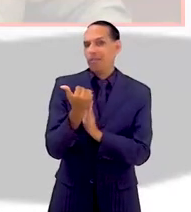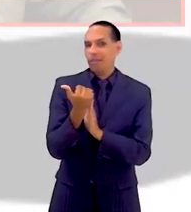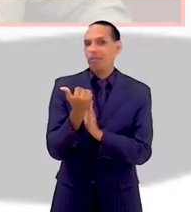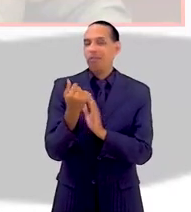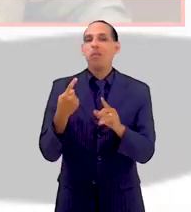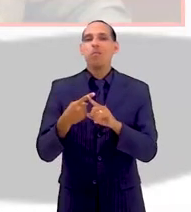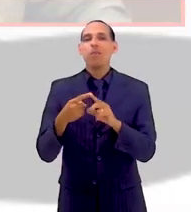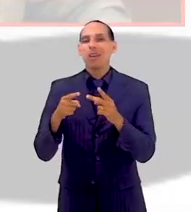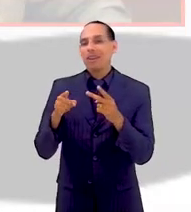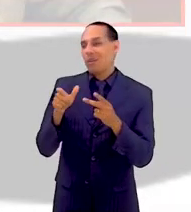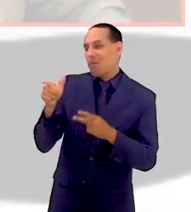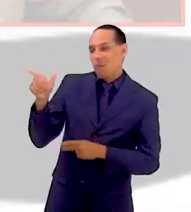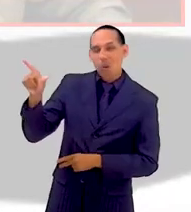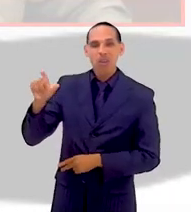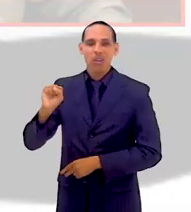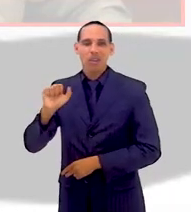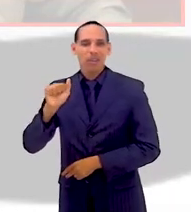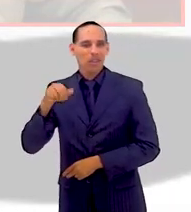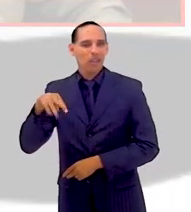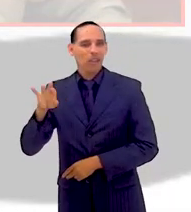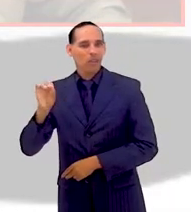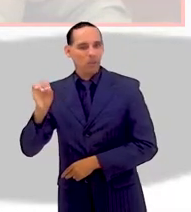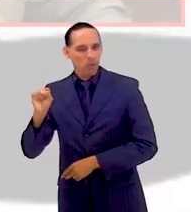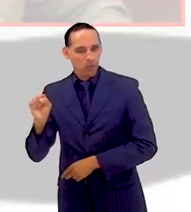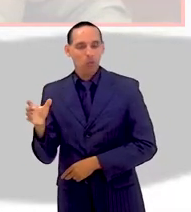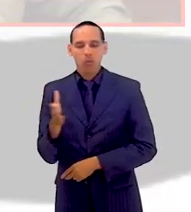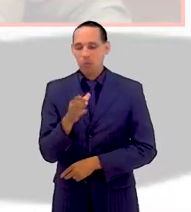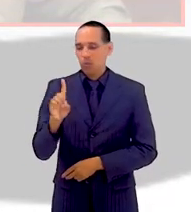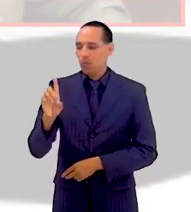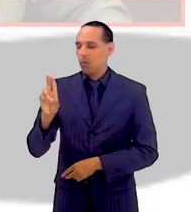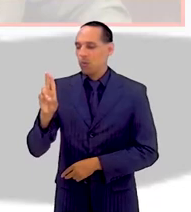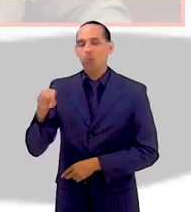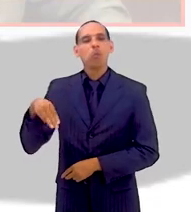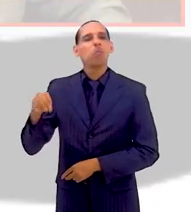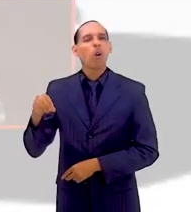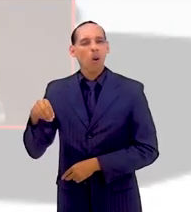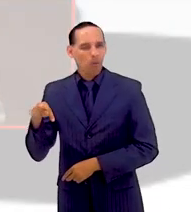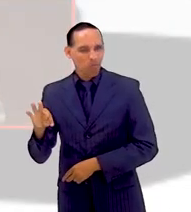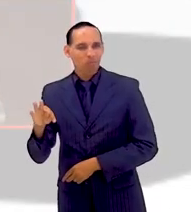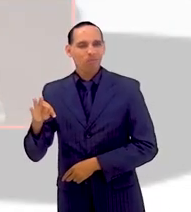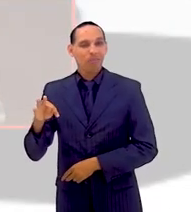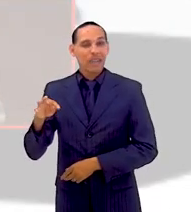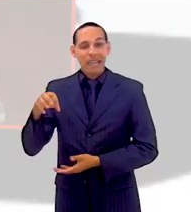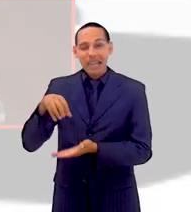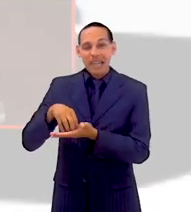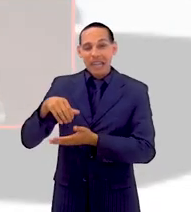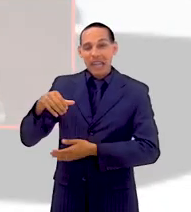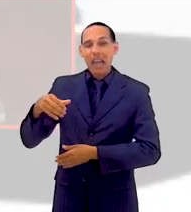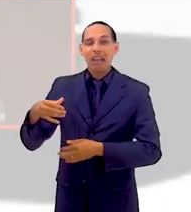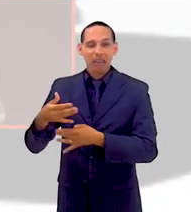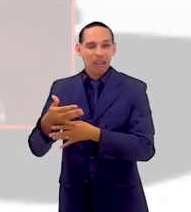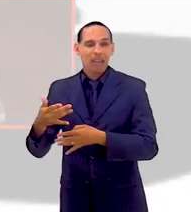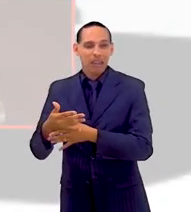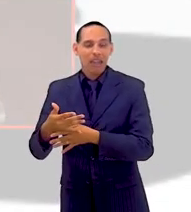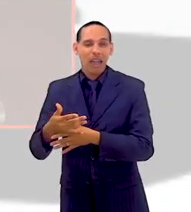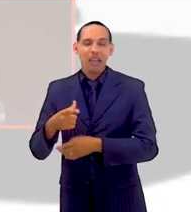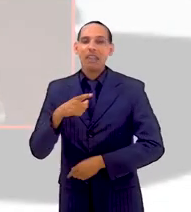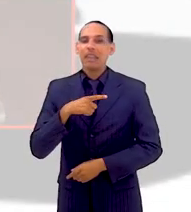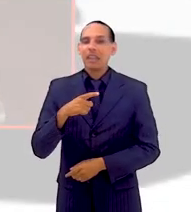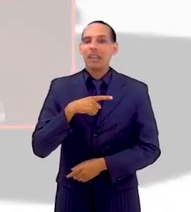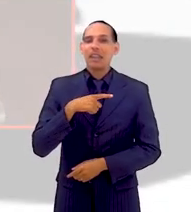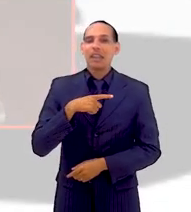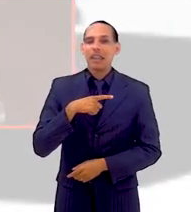está superlotado, está abarrotado, é um aeroporto de centro da cidade, é um aeroporto de linhas de ponto, né,